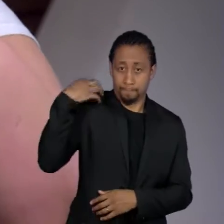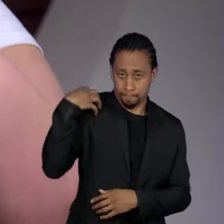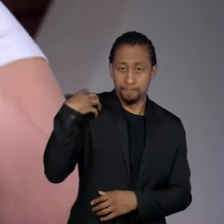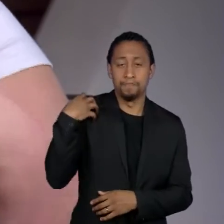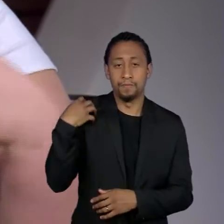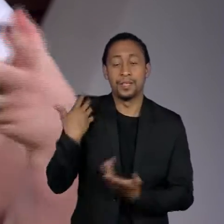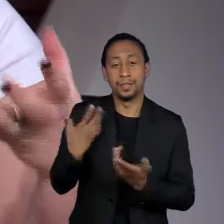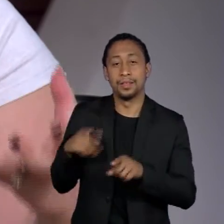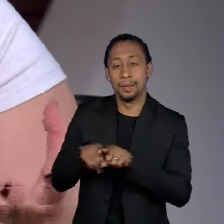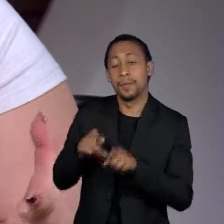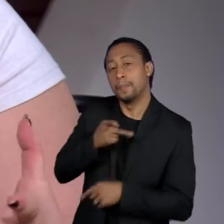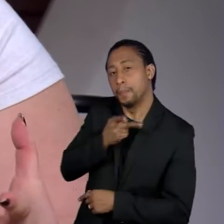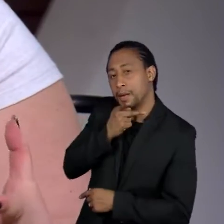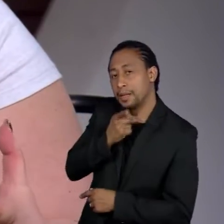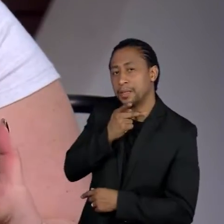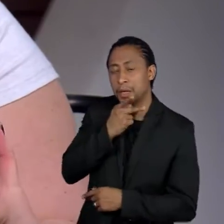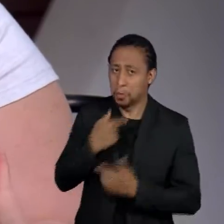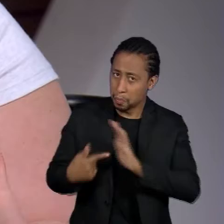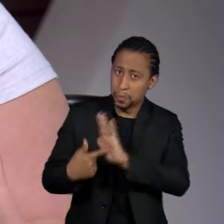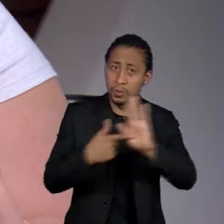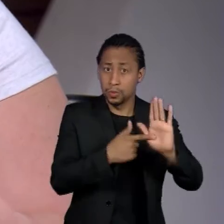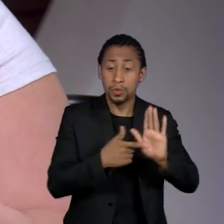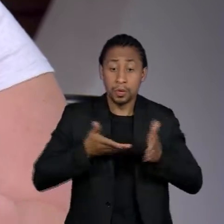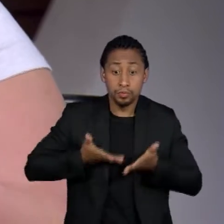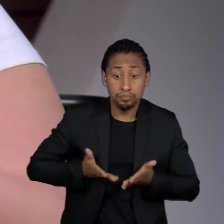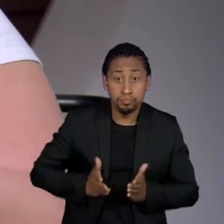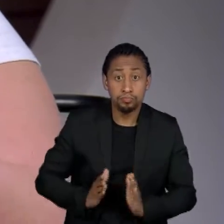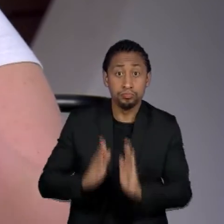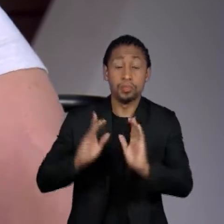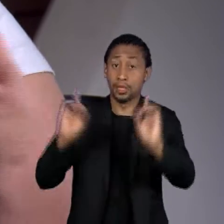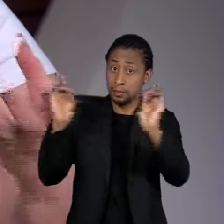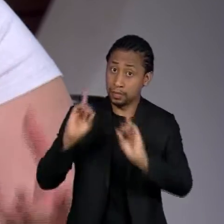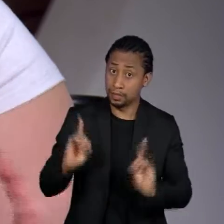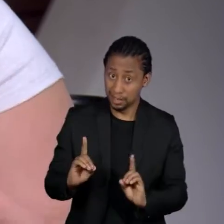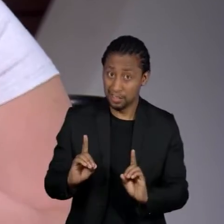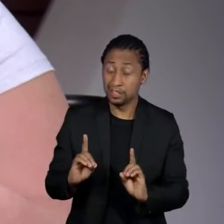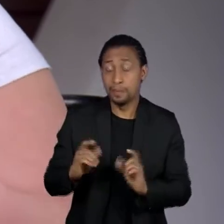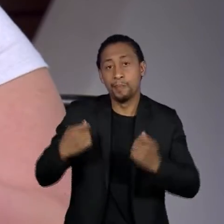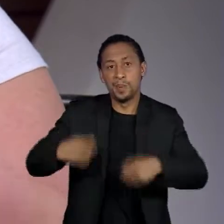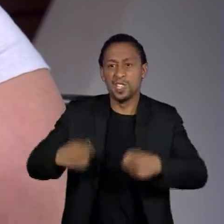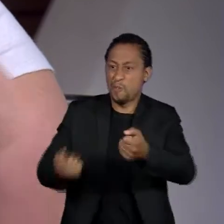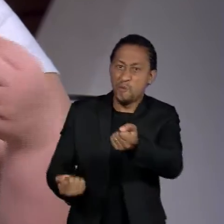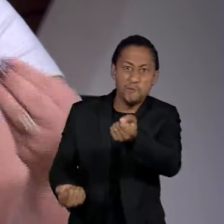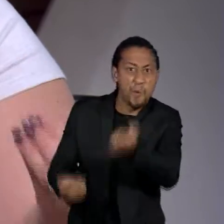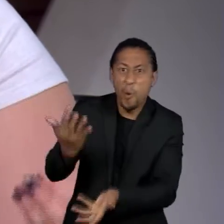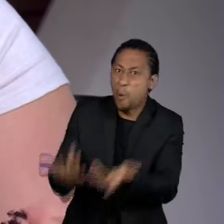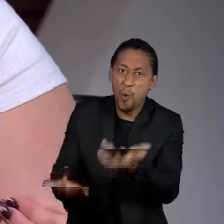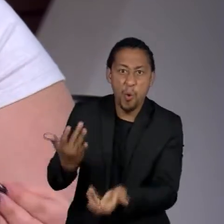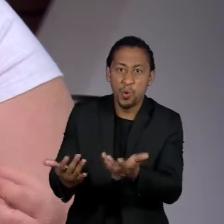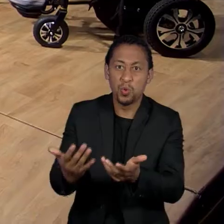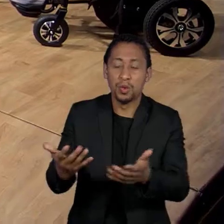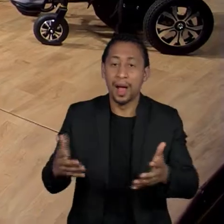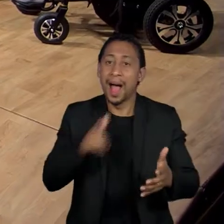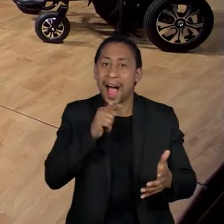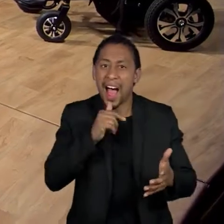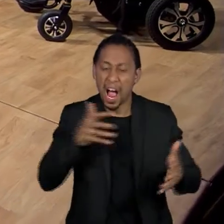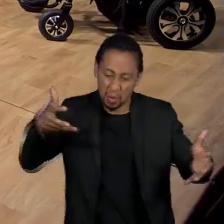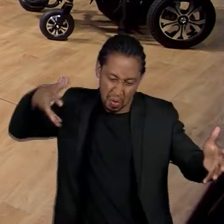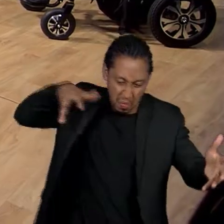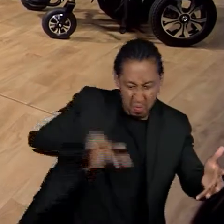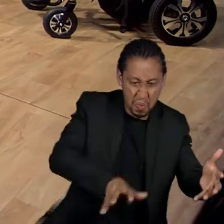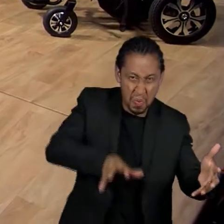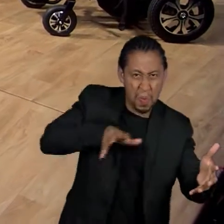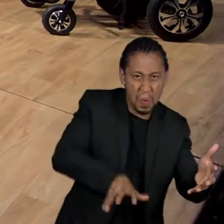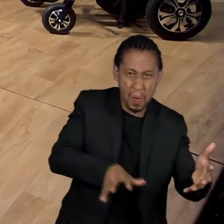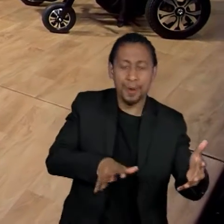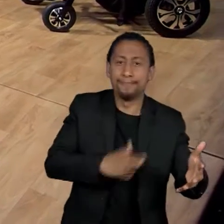quando nascesse uma criança com uma deficiência física, ela deveria ser queimada viva, ela deveria ser afogada, porque ela era considerada